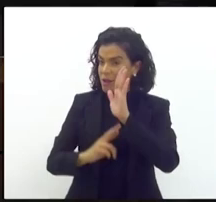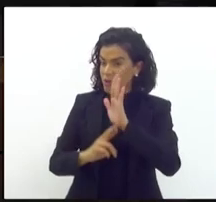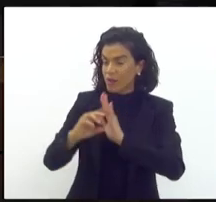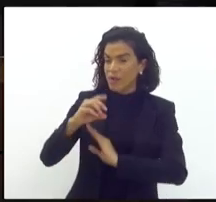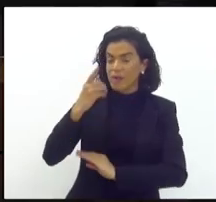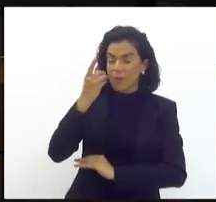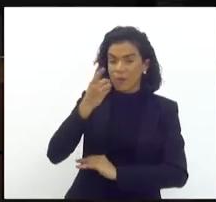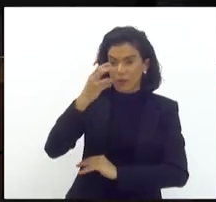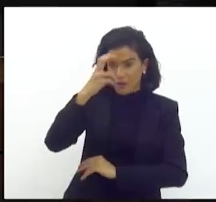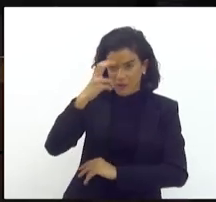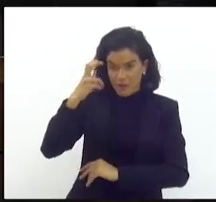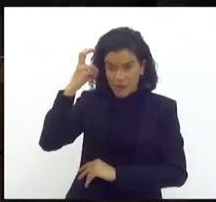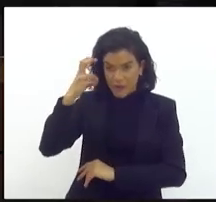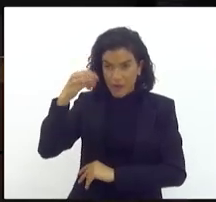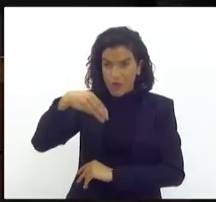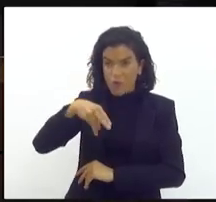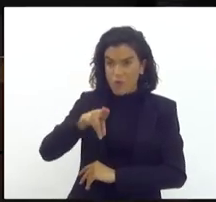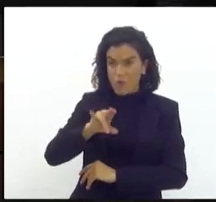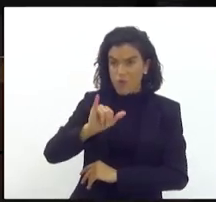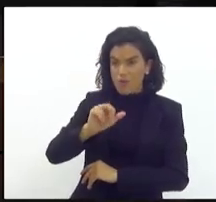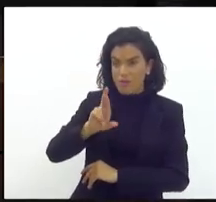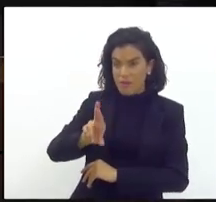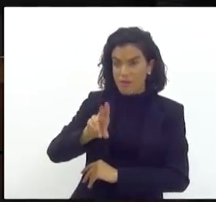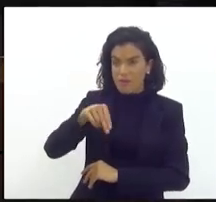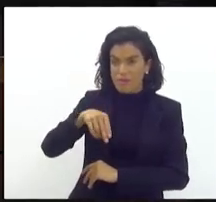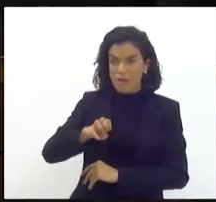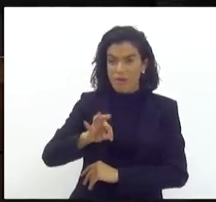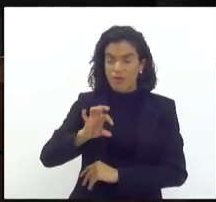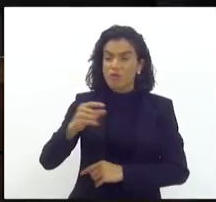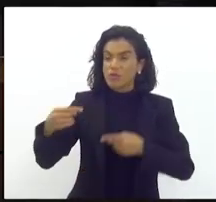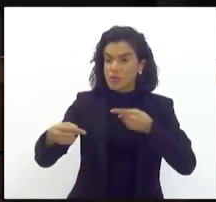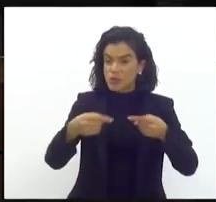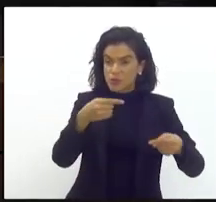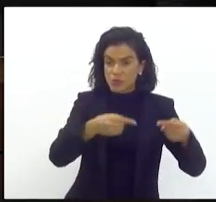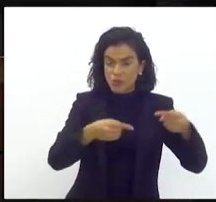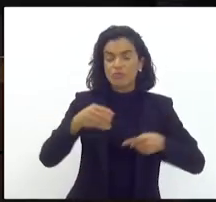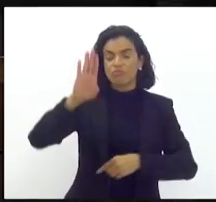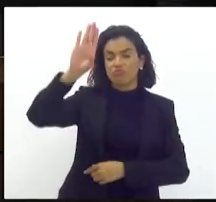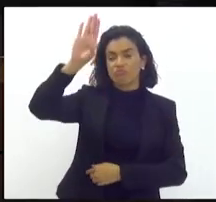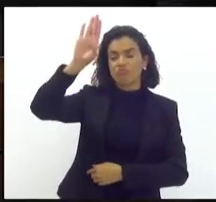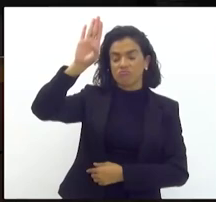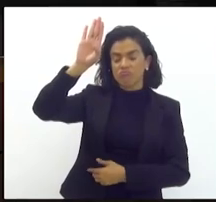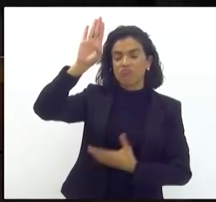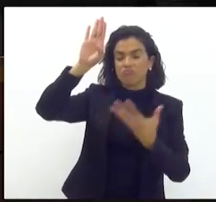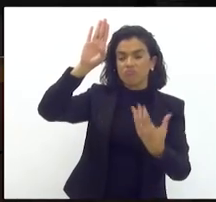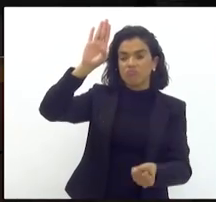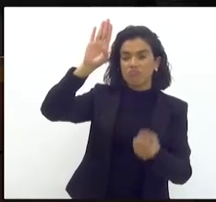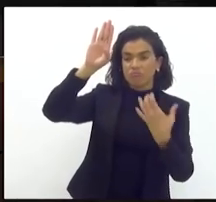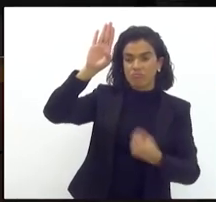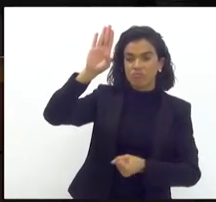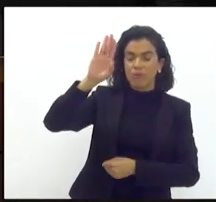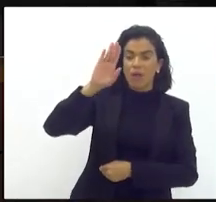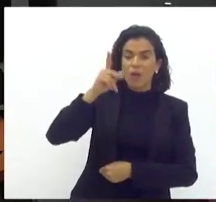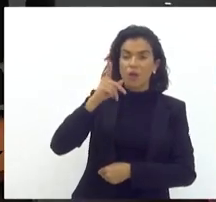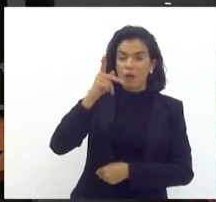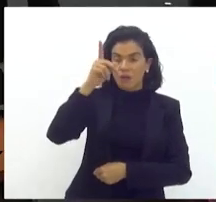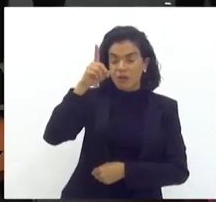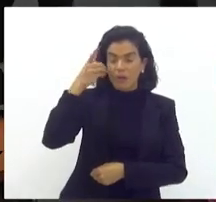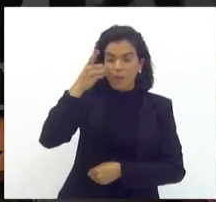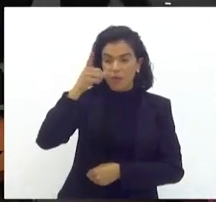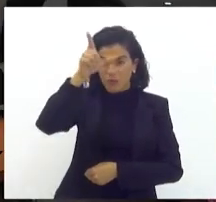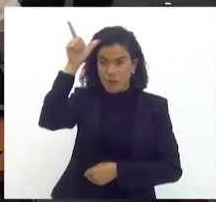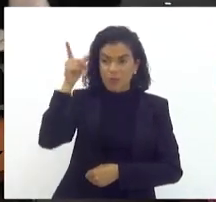deputados Verônica Lima e munir neto em discussão para discutir Deputado Luiz Paulo por